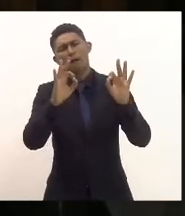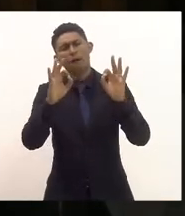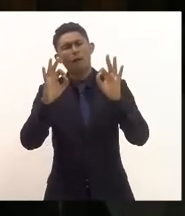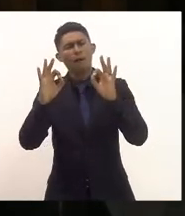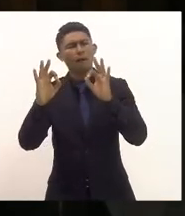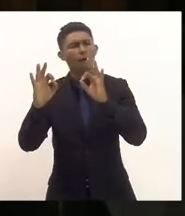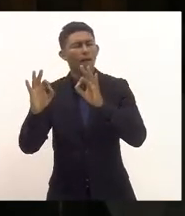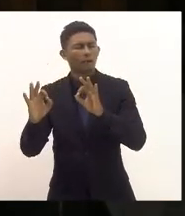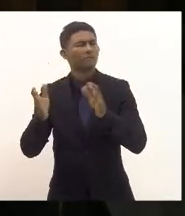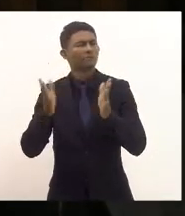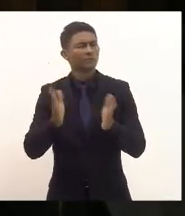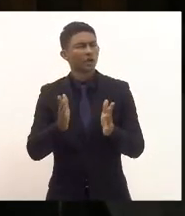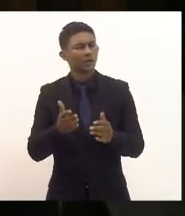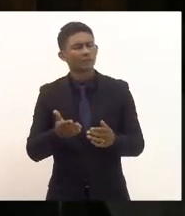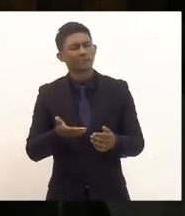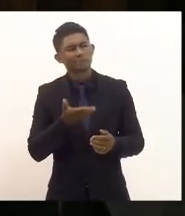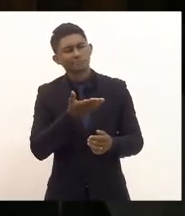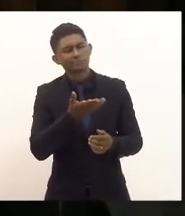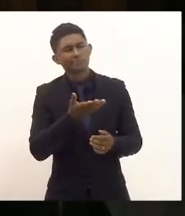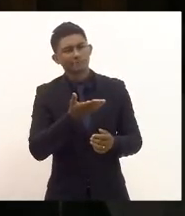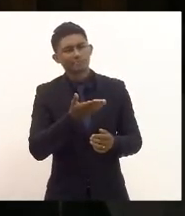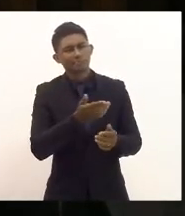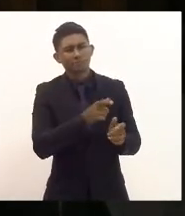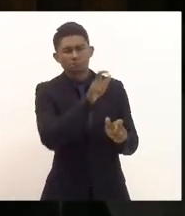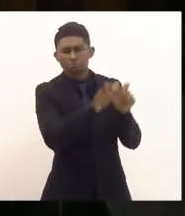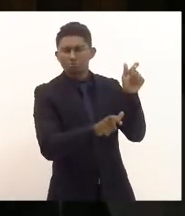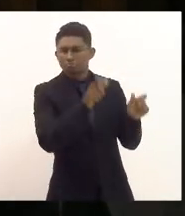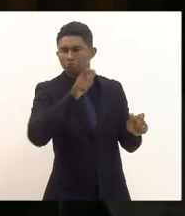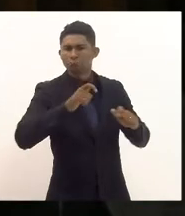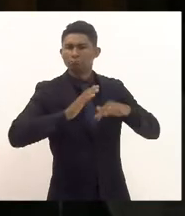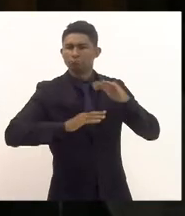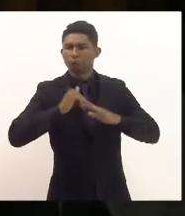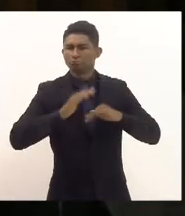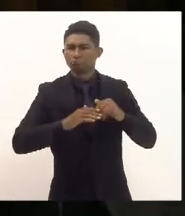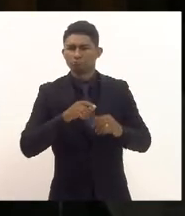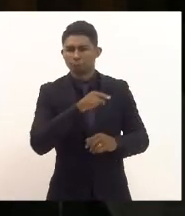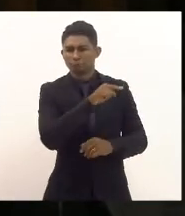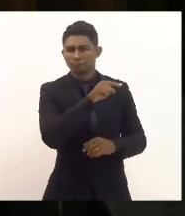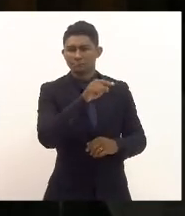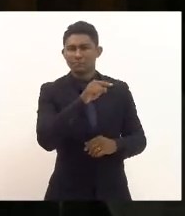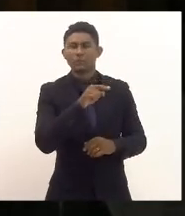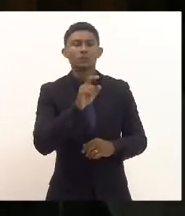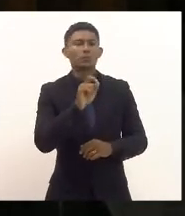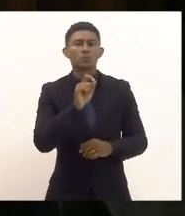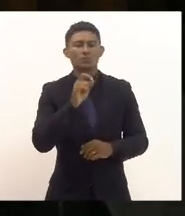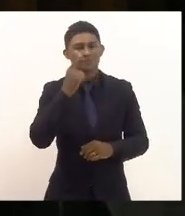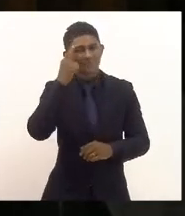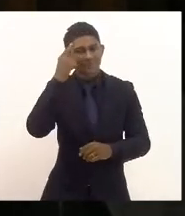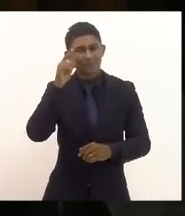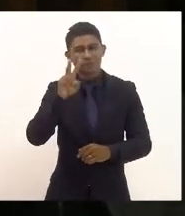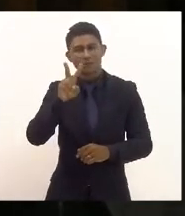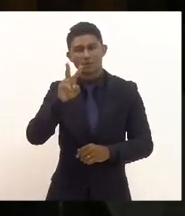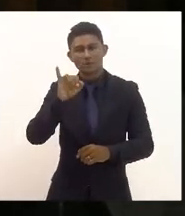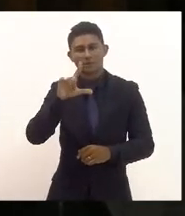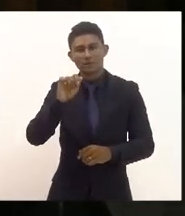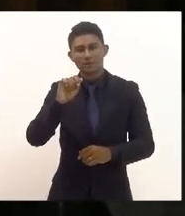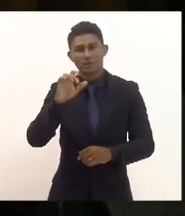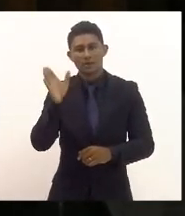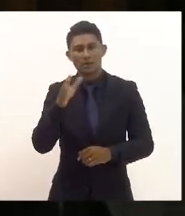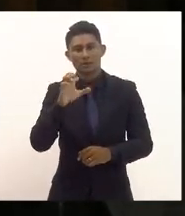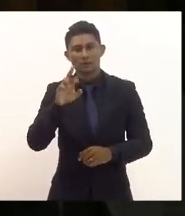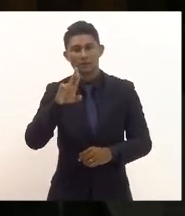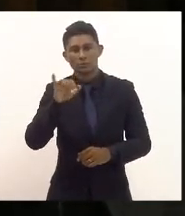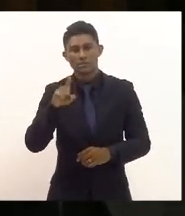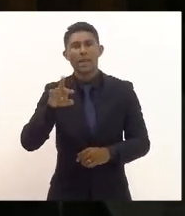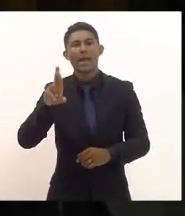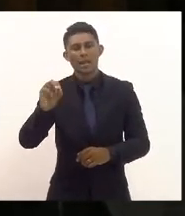vergonhosa do Defensor Público que tá respondendo pela operação na Vila Cruzeiro esse